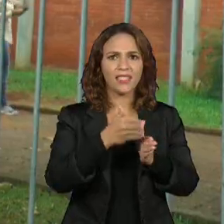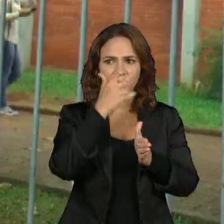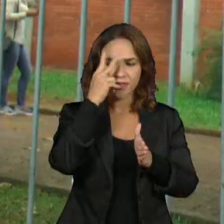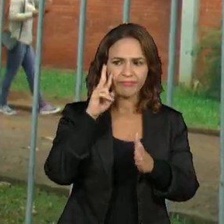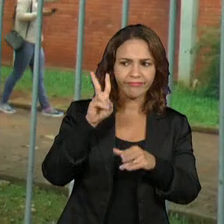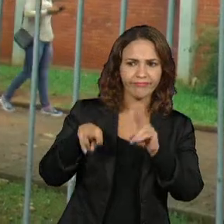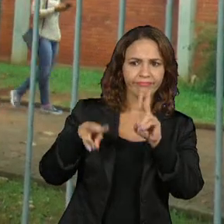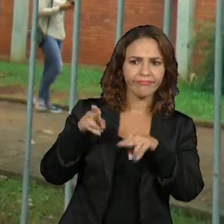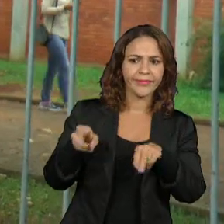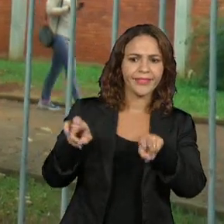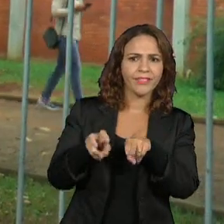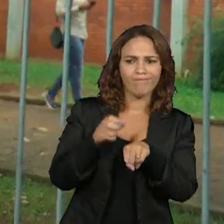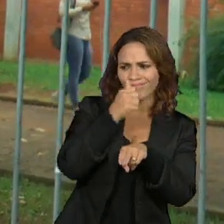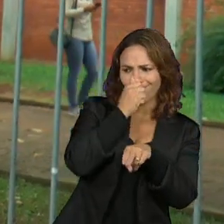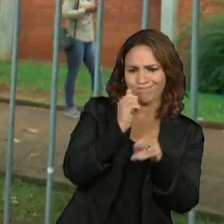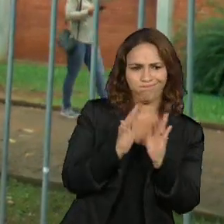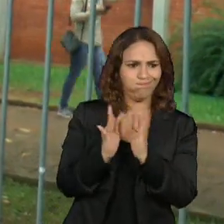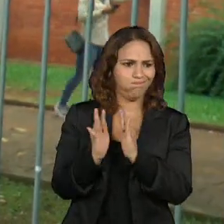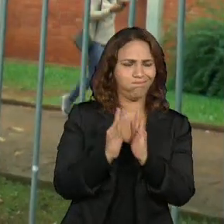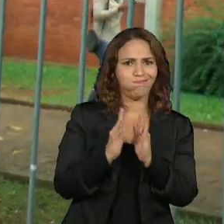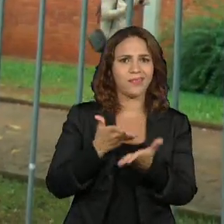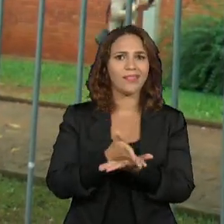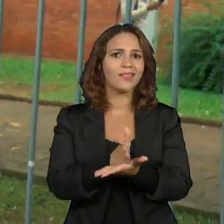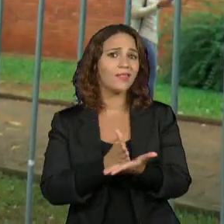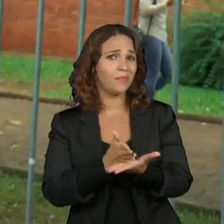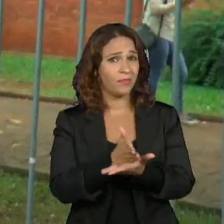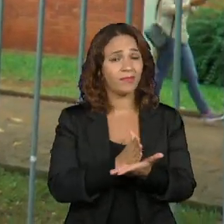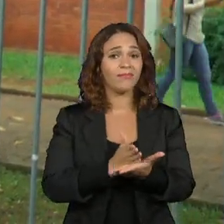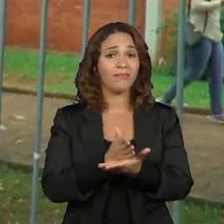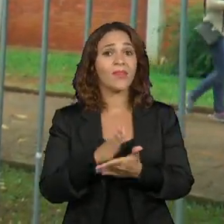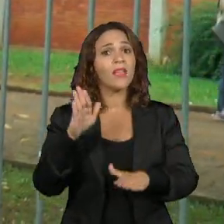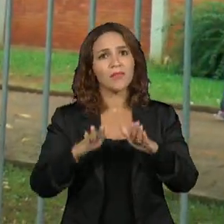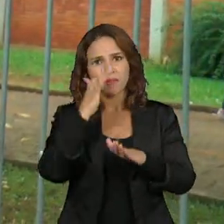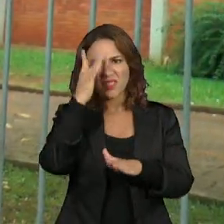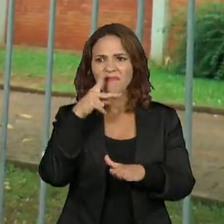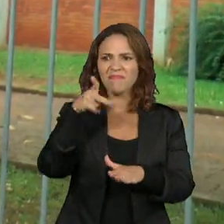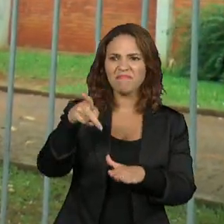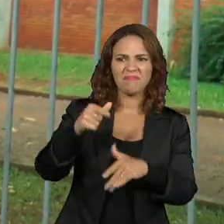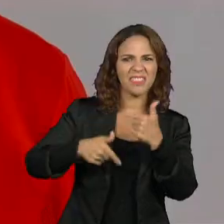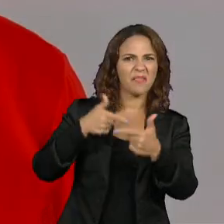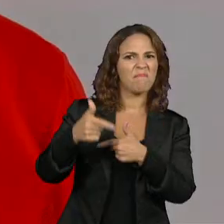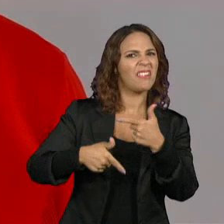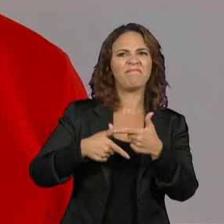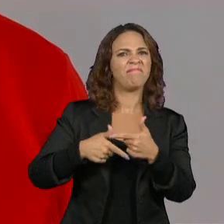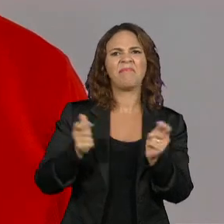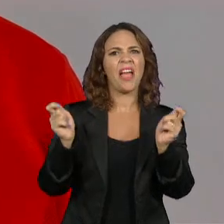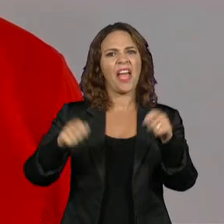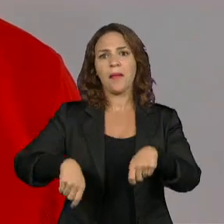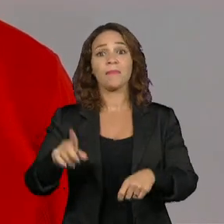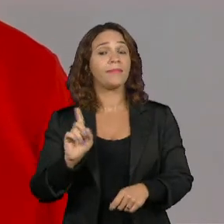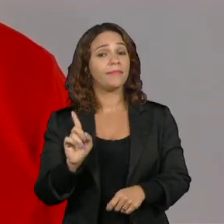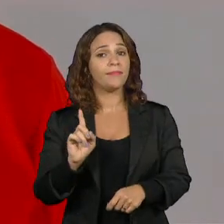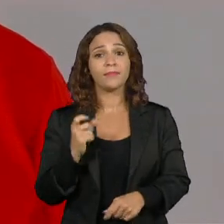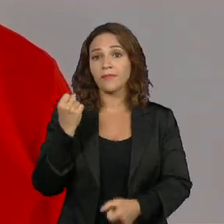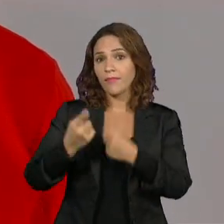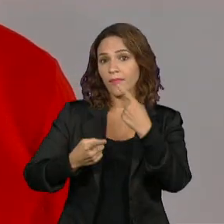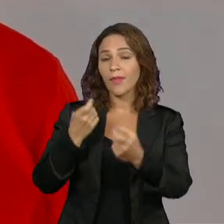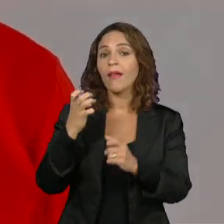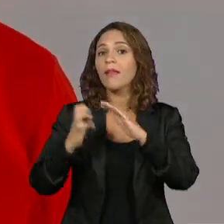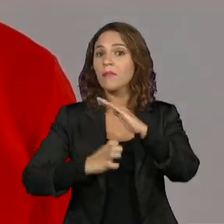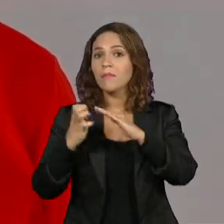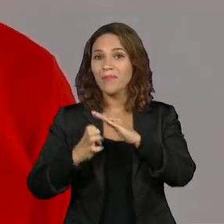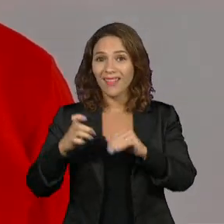lugares. Muitas das pessoas julgam incapazes de que elas possam exercer algumas funções, né? Algumas empresas, até na hora de